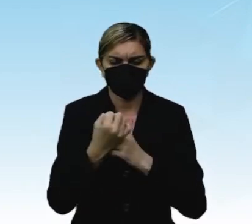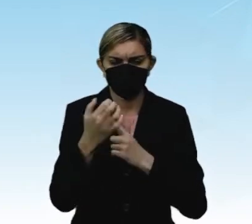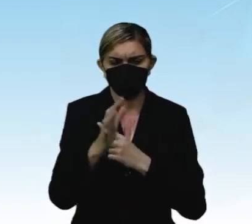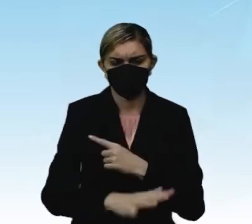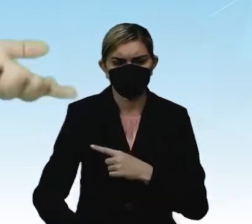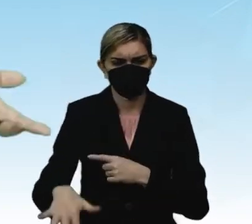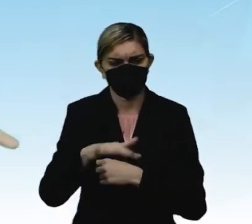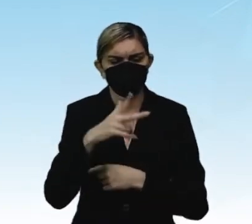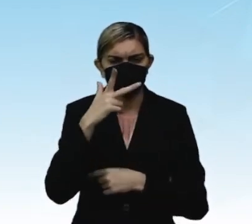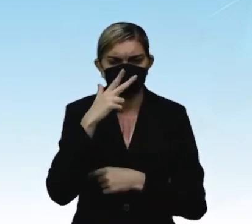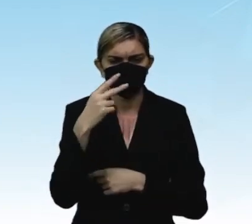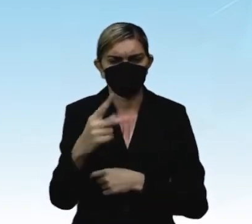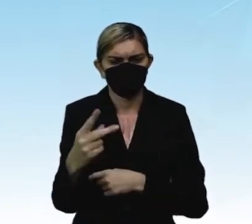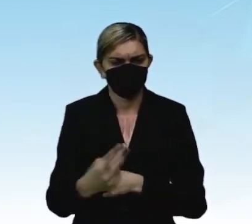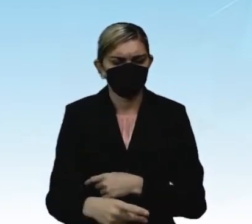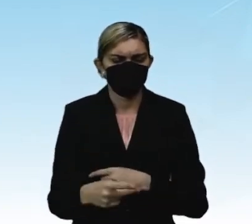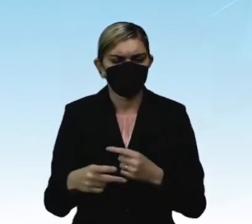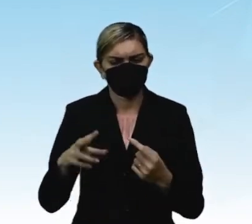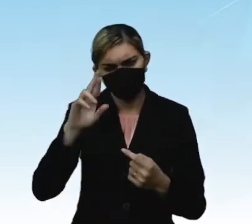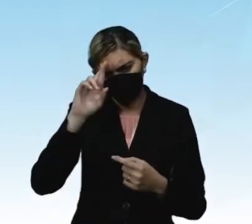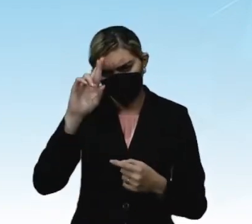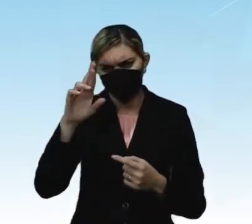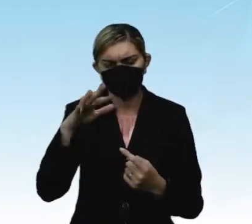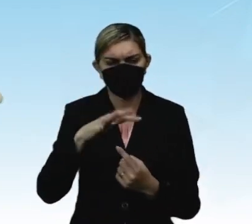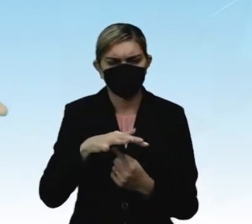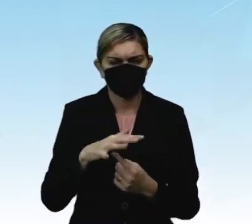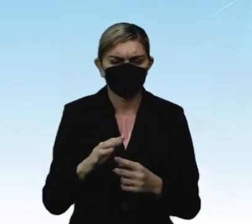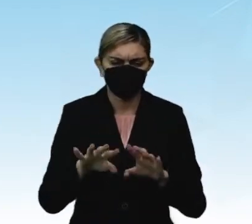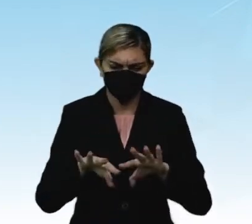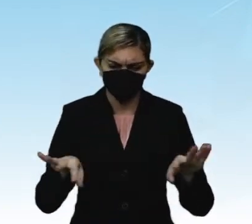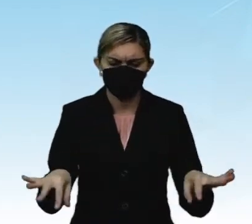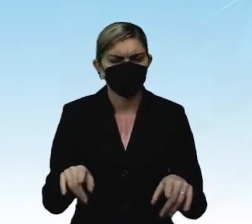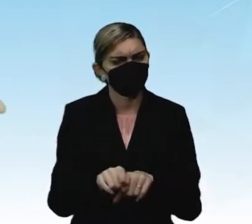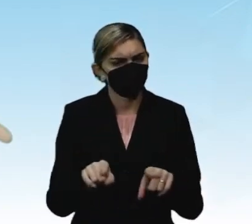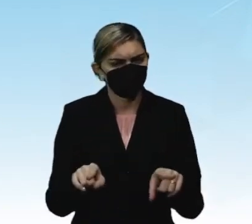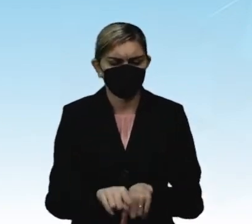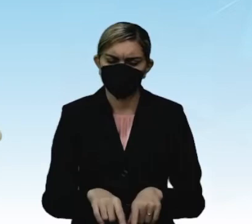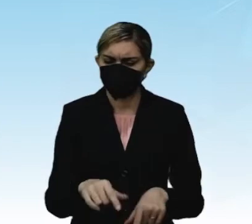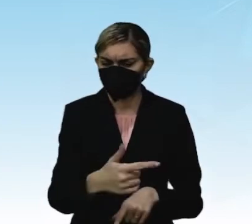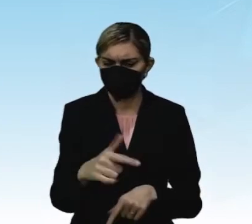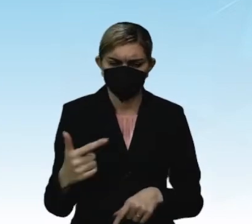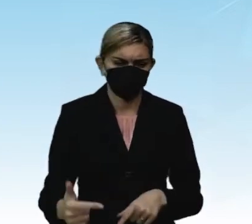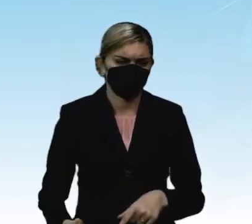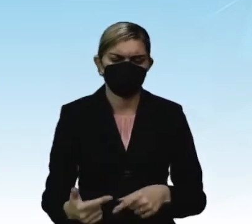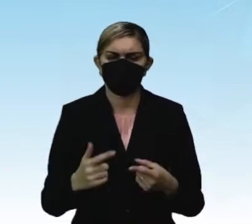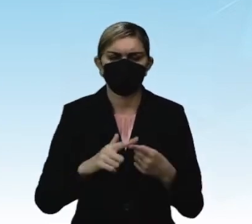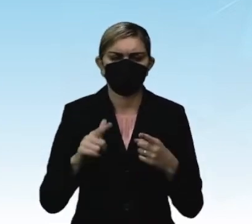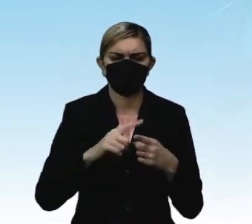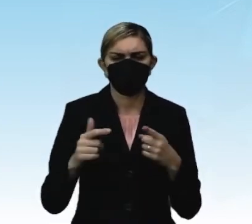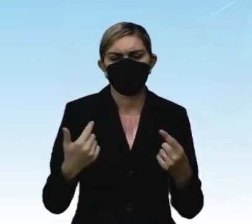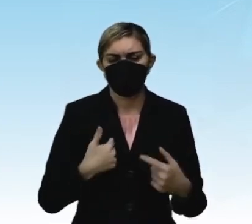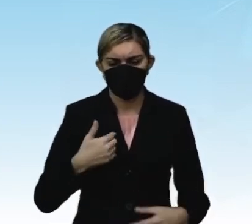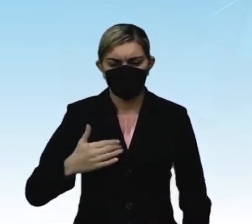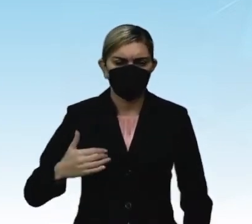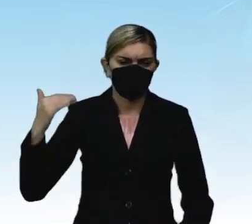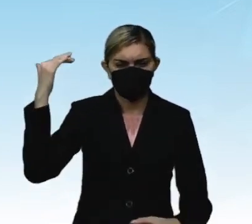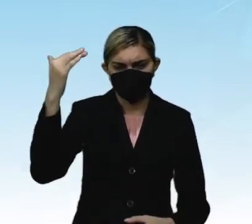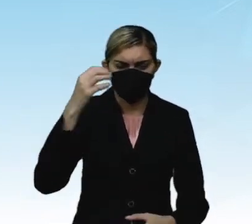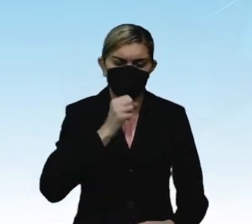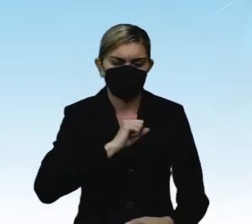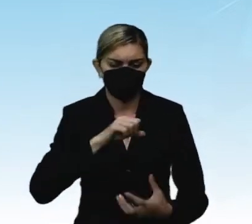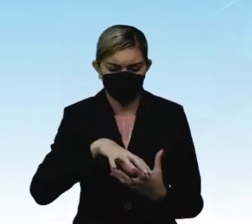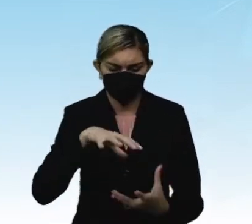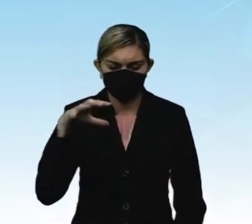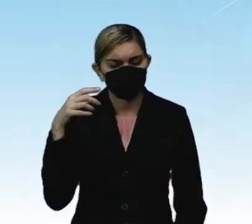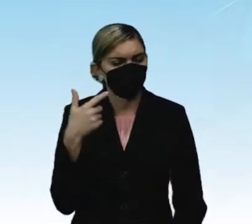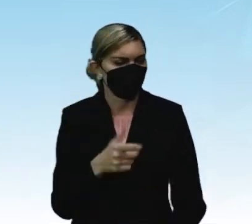então o chefe da tribo dividia sua cabana também. Então não há esse problema de, sou maior, sou mais velho, sou isso,